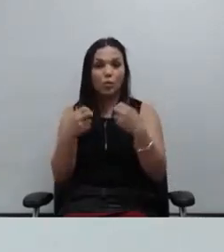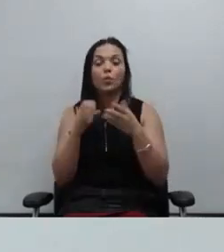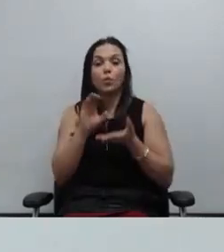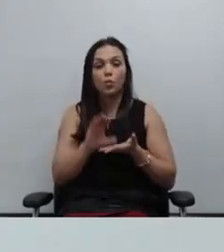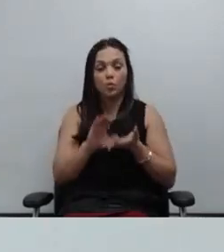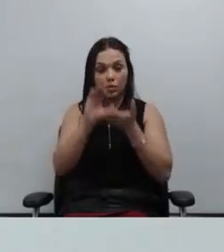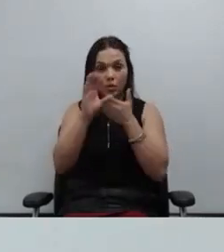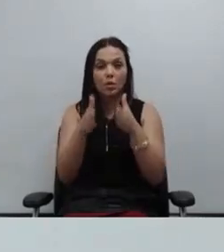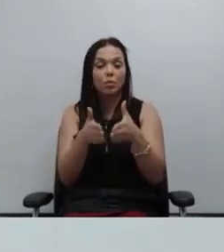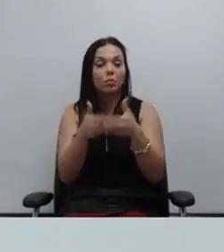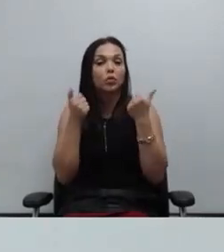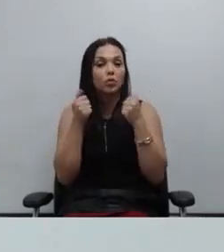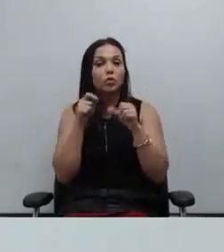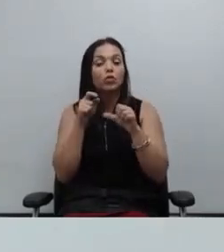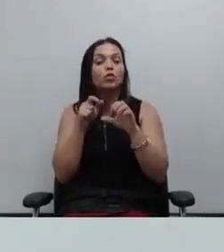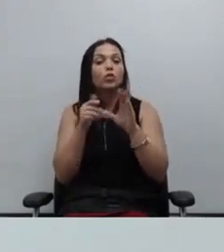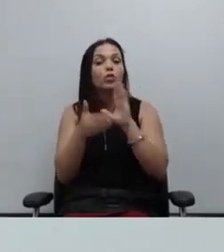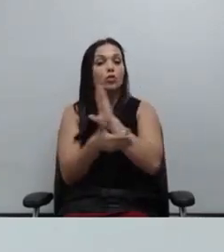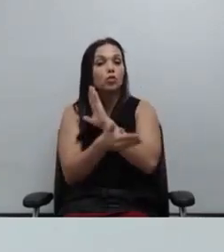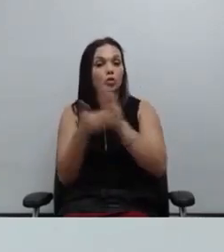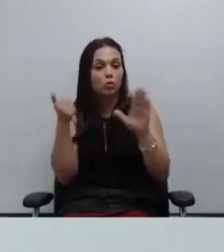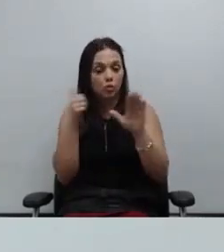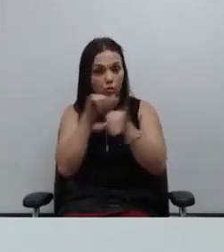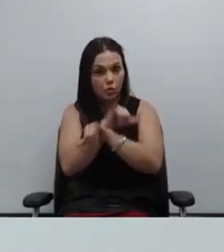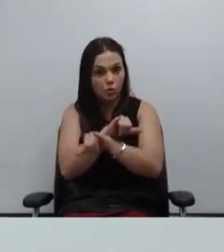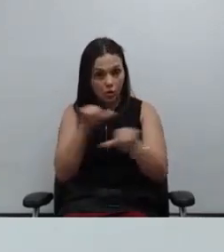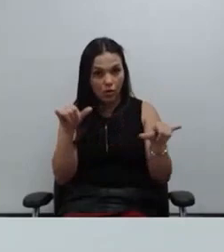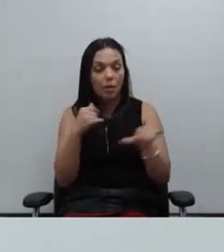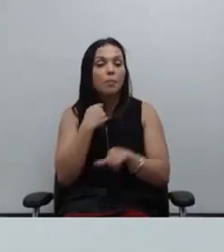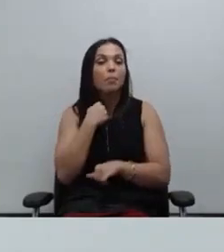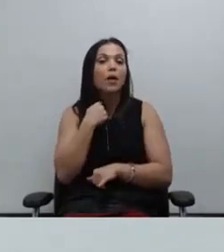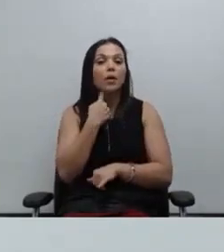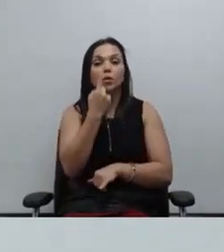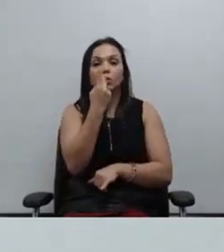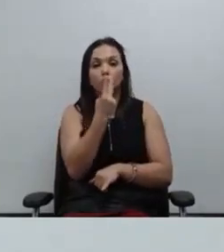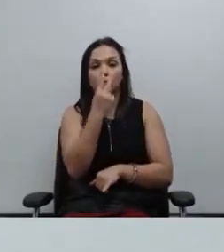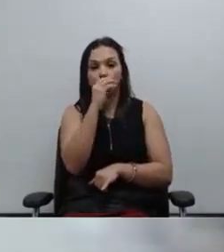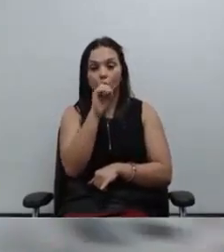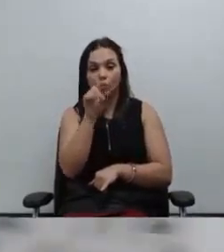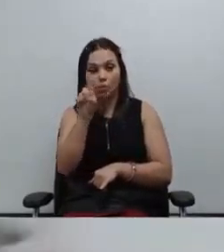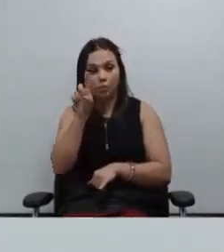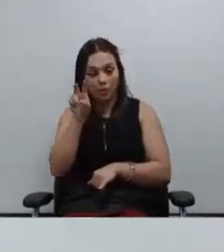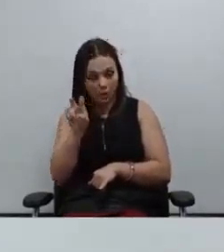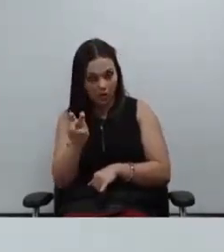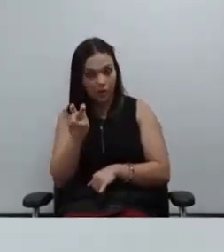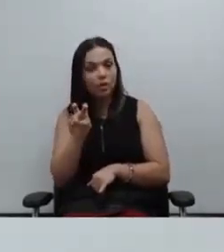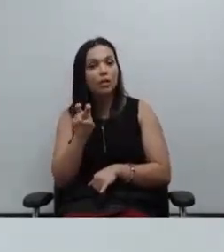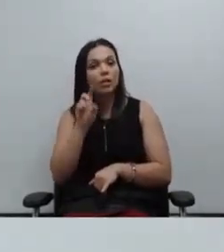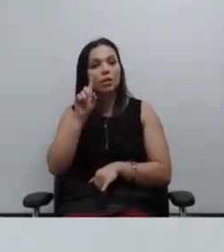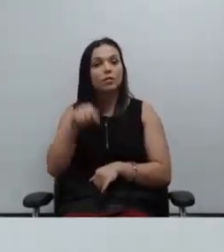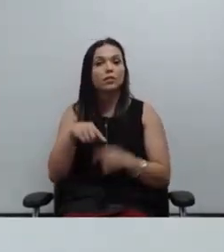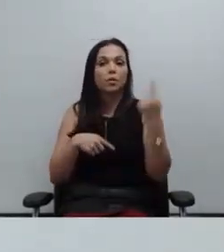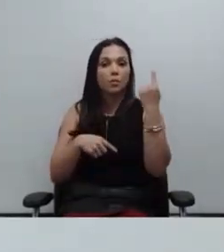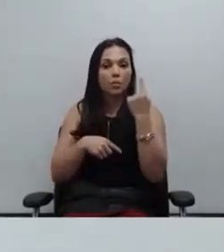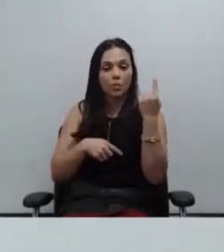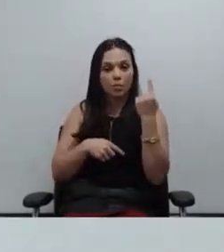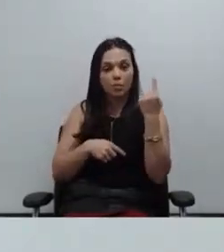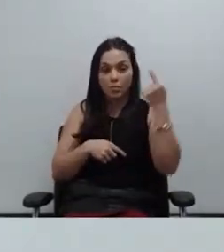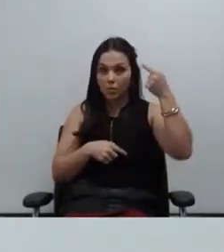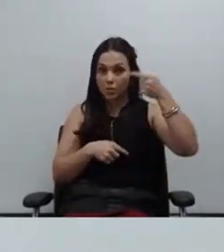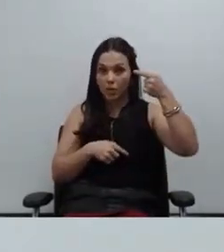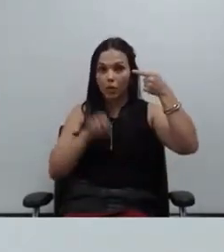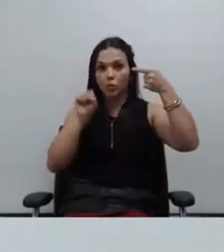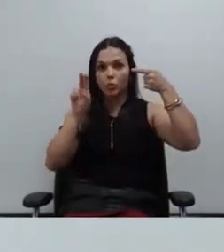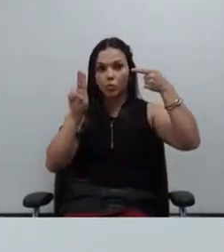pedido liminar de suspensão de efeitos do ato publicado em maio de 2015 pelo 2º e 3º Subdefensores Gerais à época,